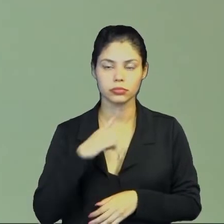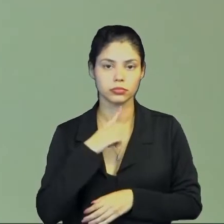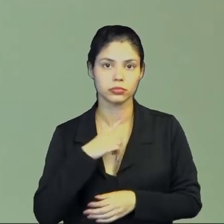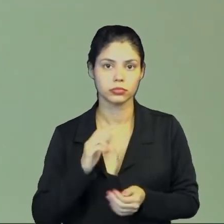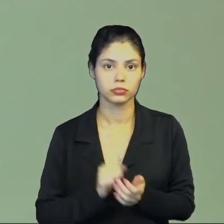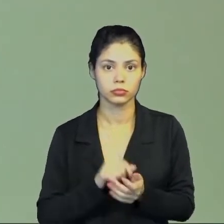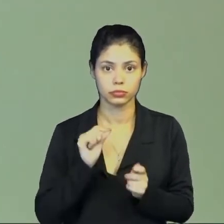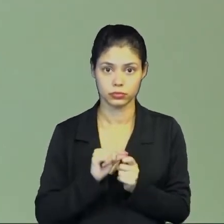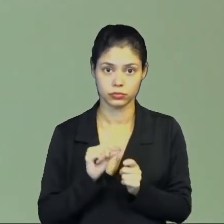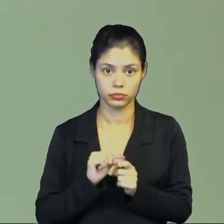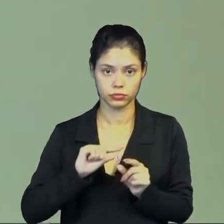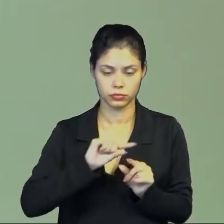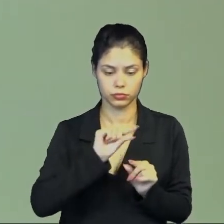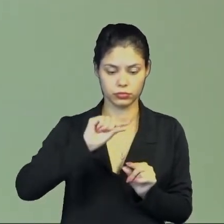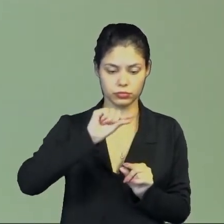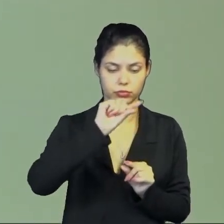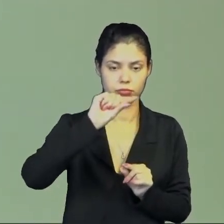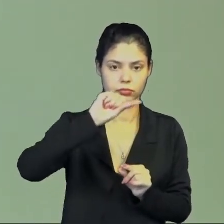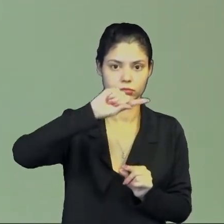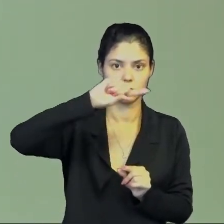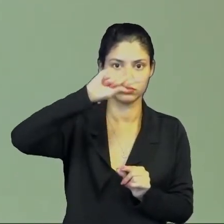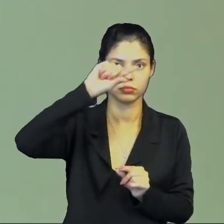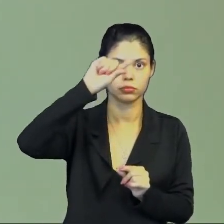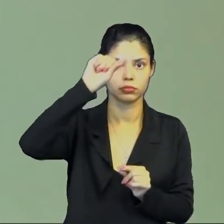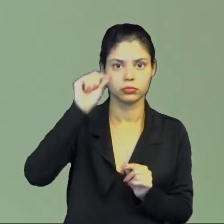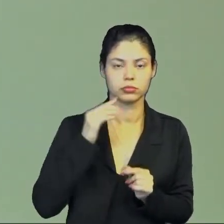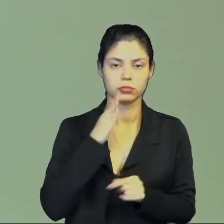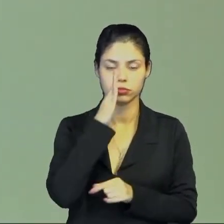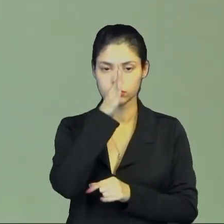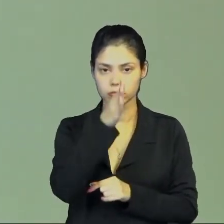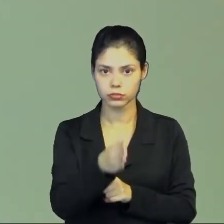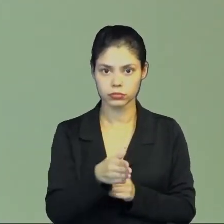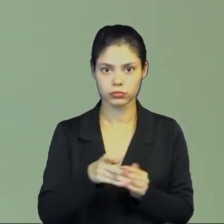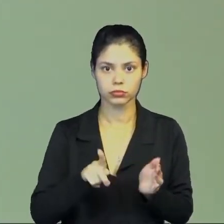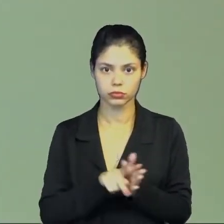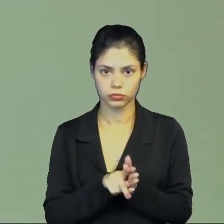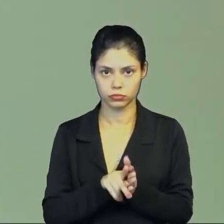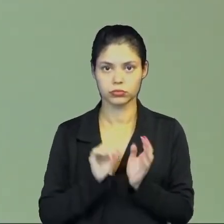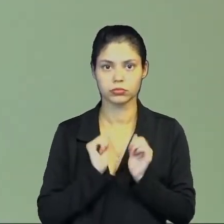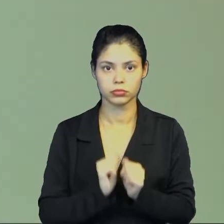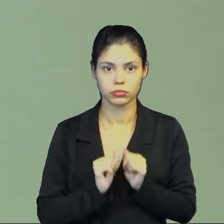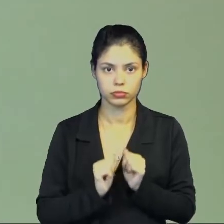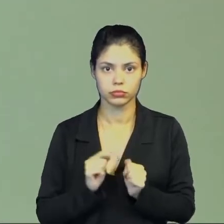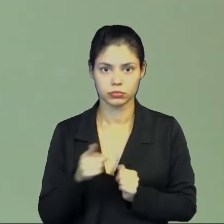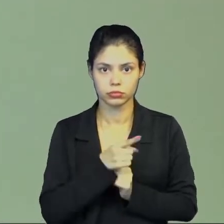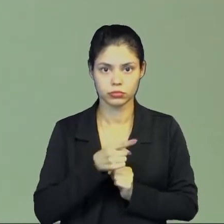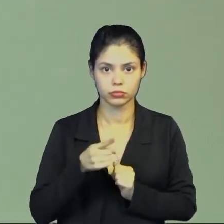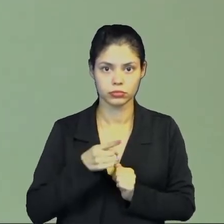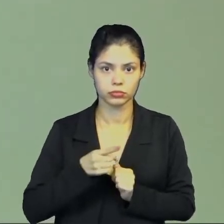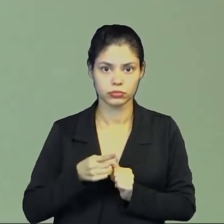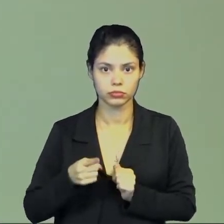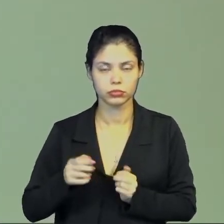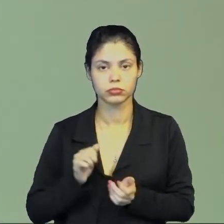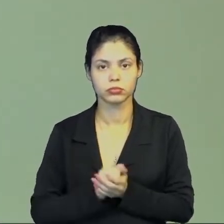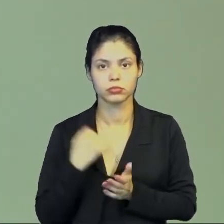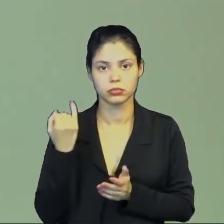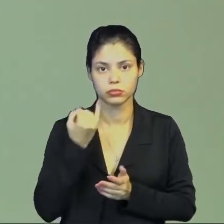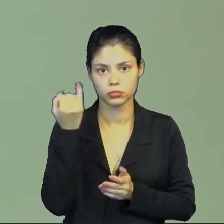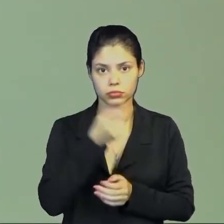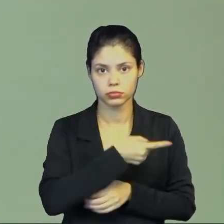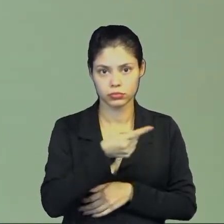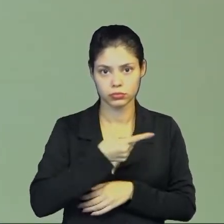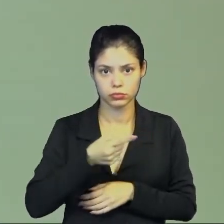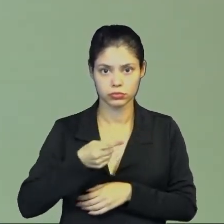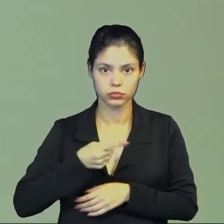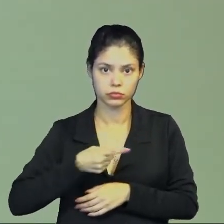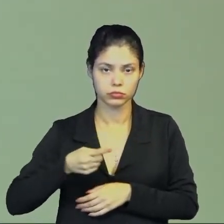um formato. Esse flagelo ele vai direcionar o espermatozoide para ele poder se movimentar. Então, a principal função do